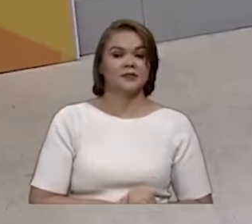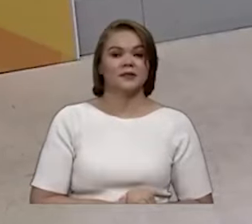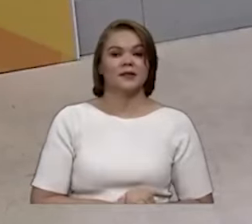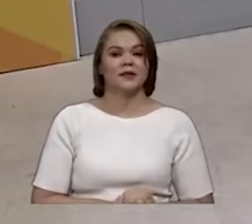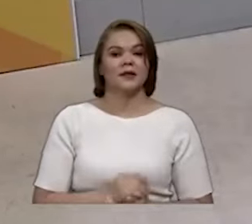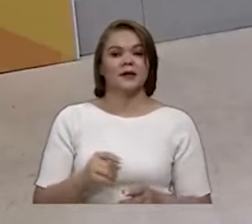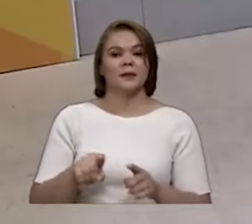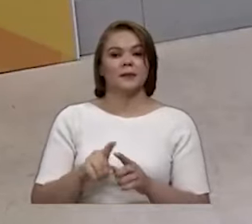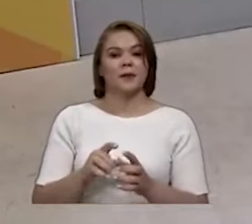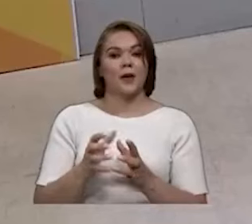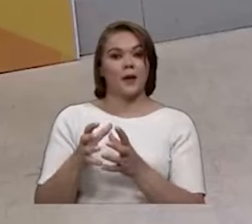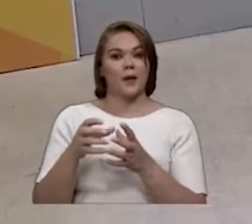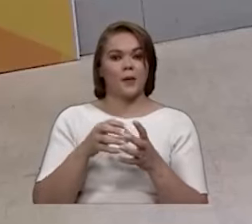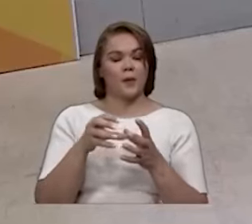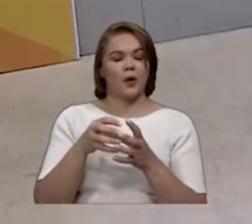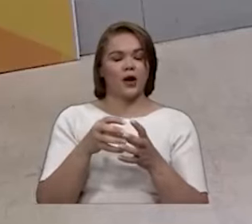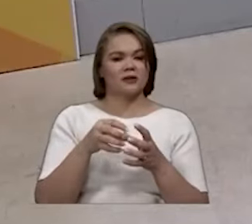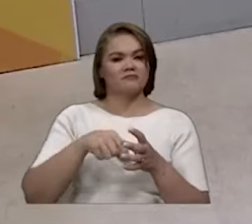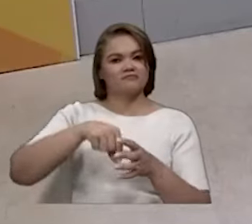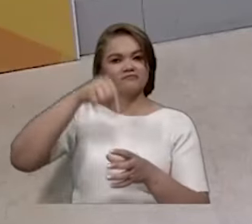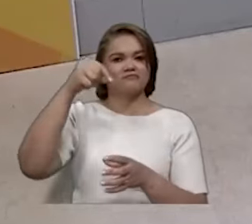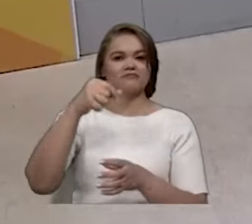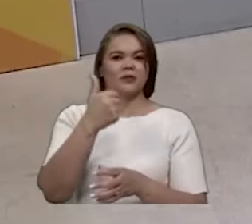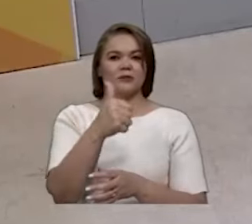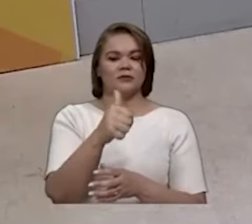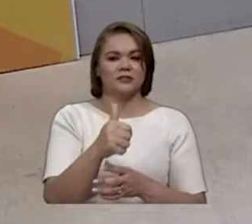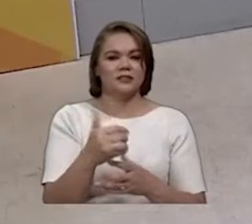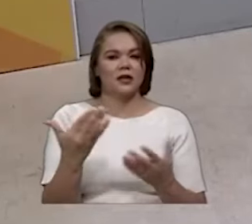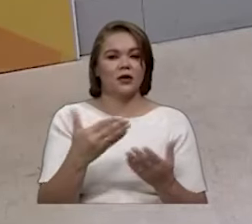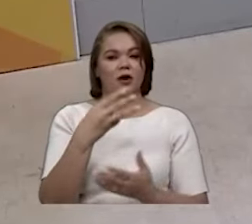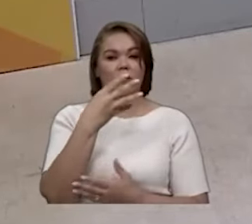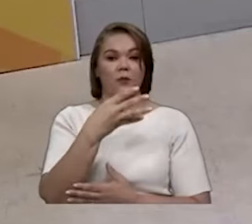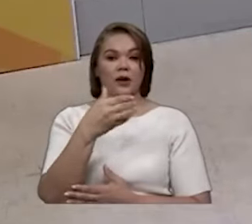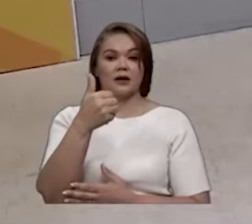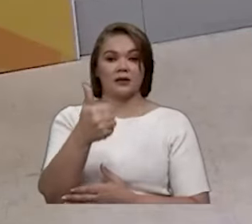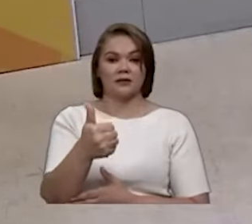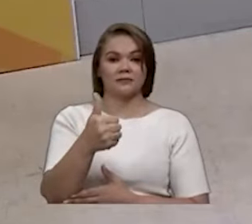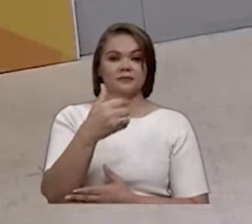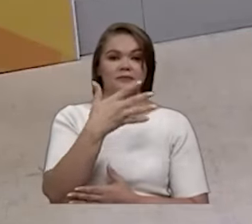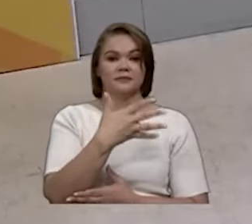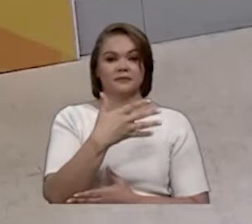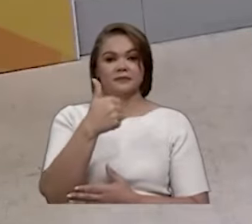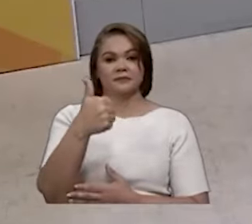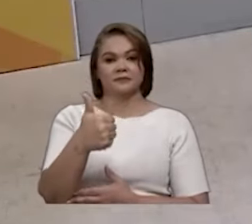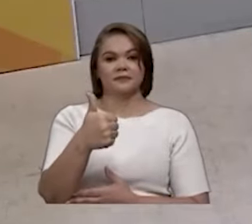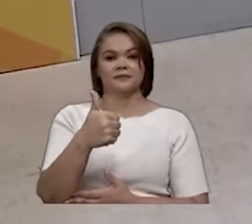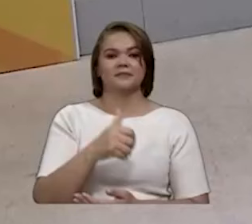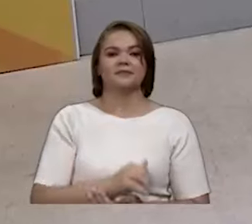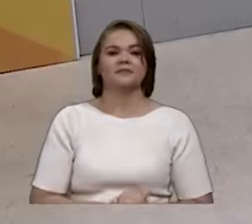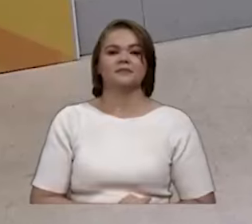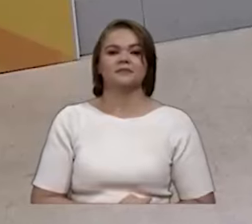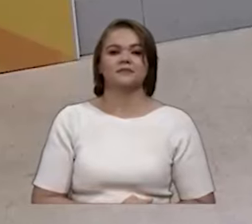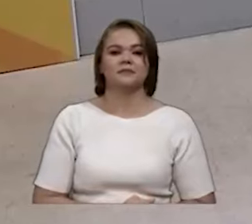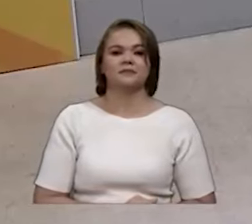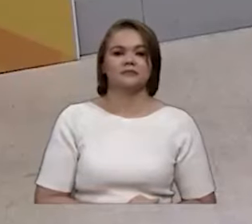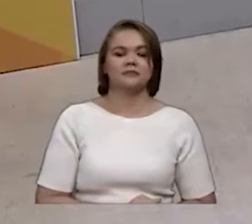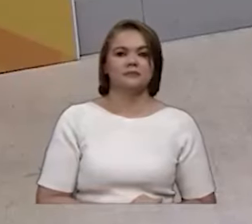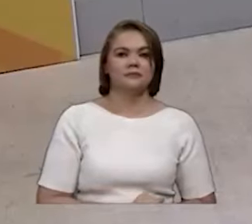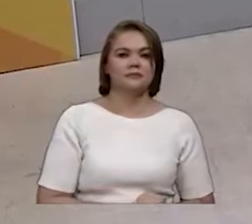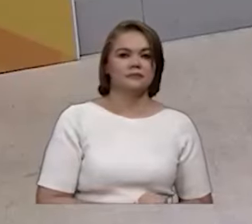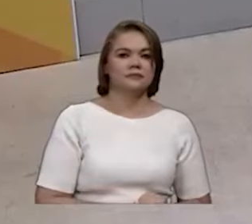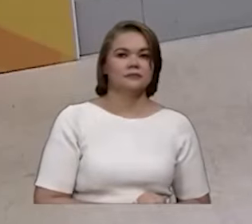Bolinha de número 11 aí. Pra você, 41, 41,